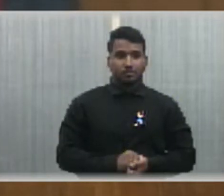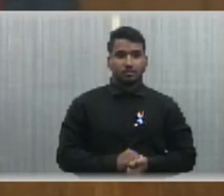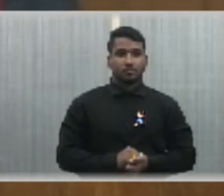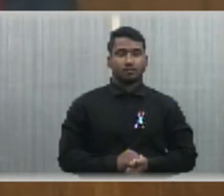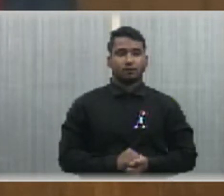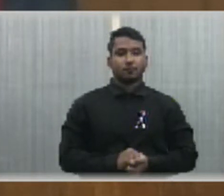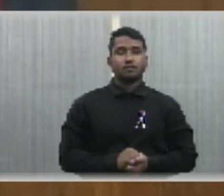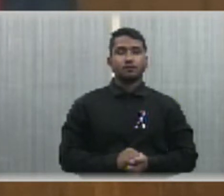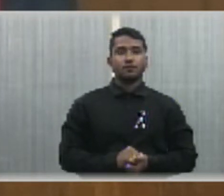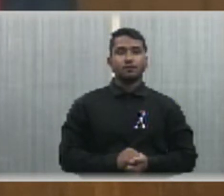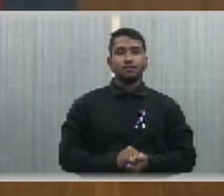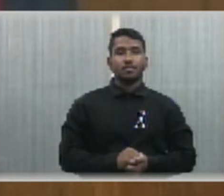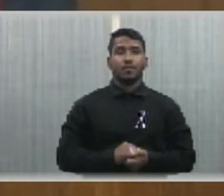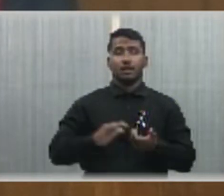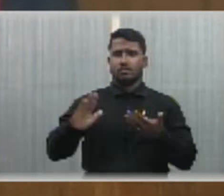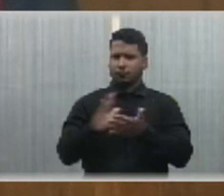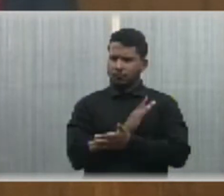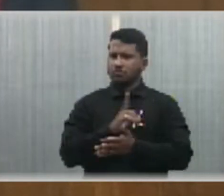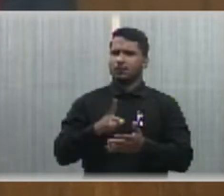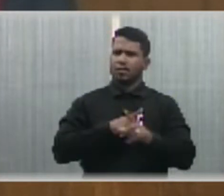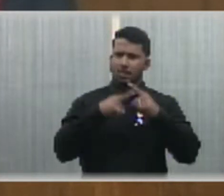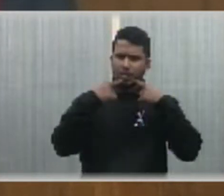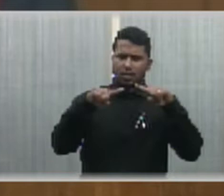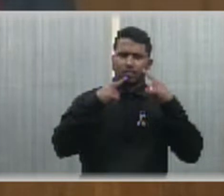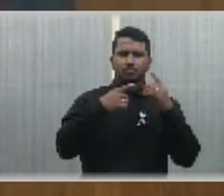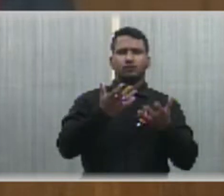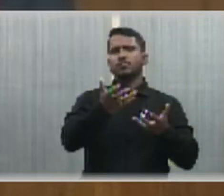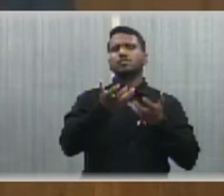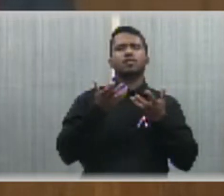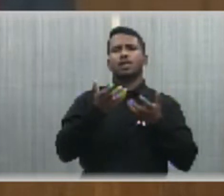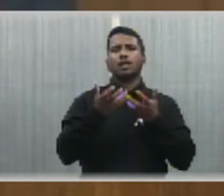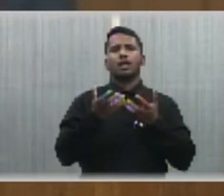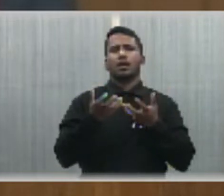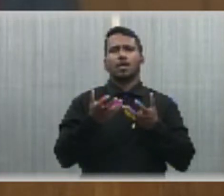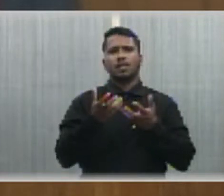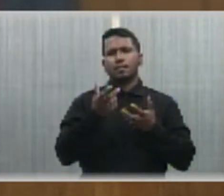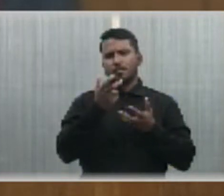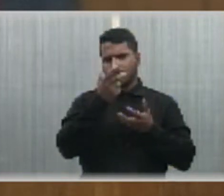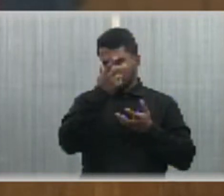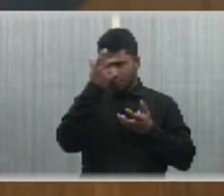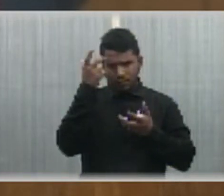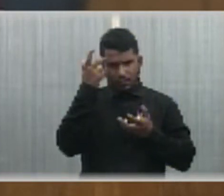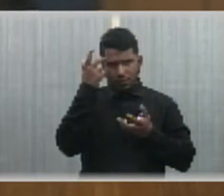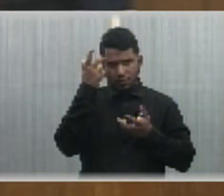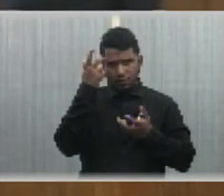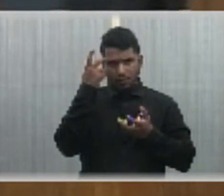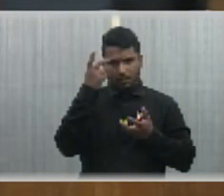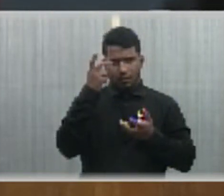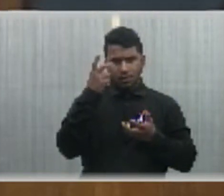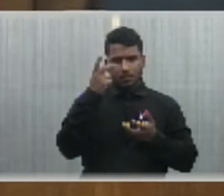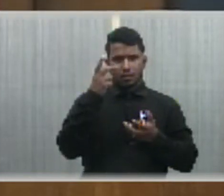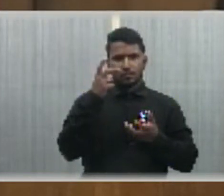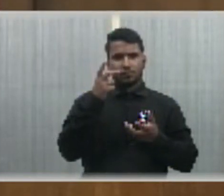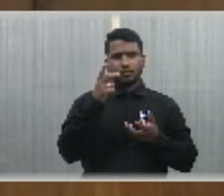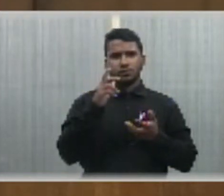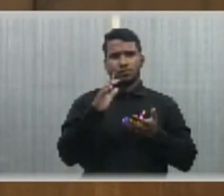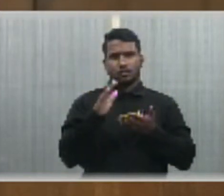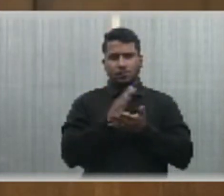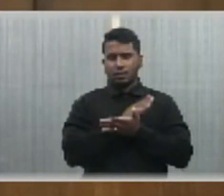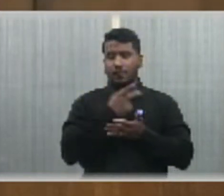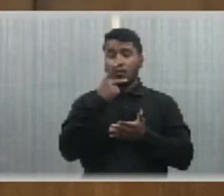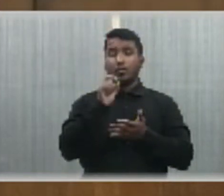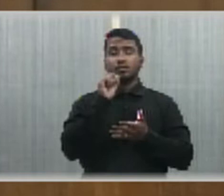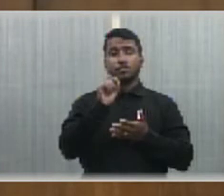onde recebeu denúncias de tentativa de ocupação por edificações e registrou